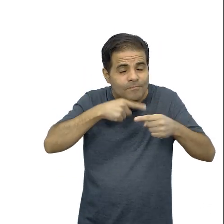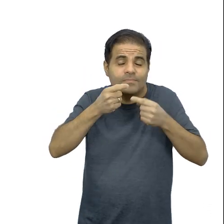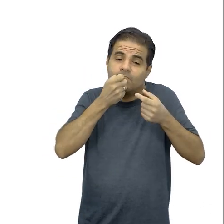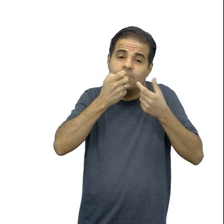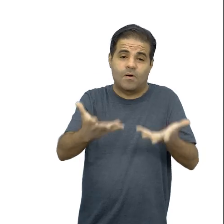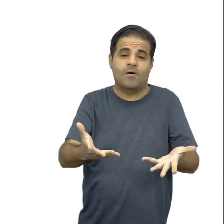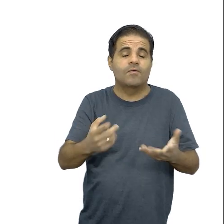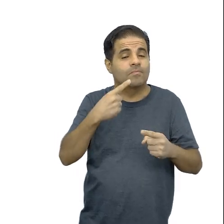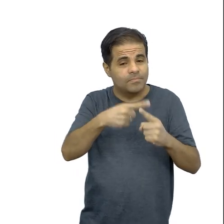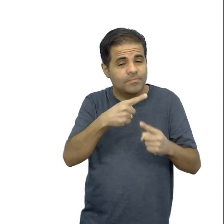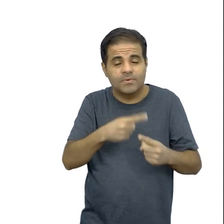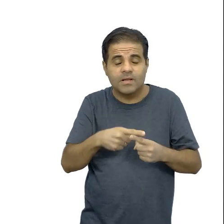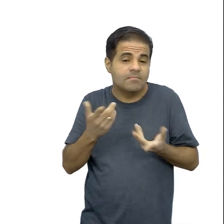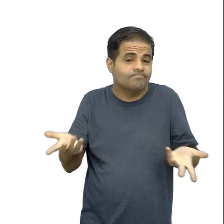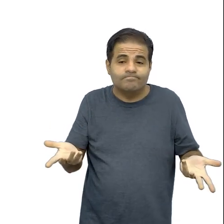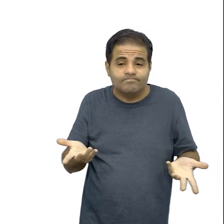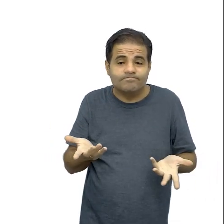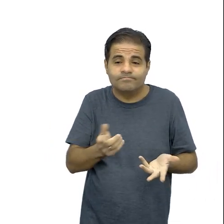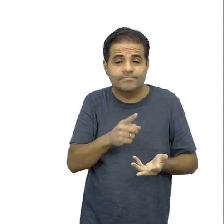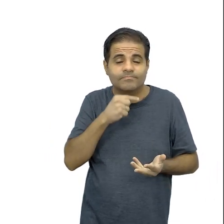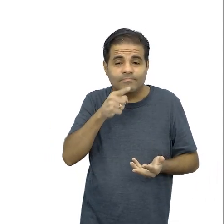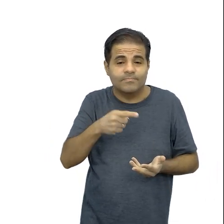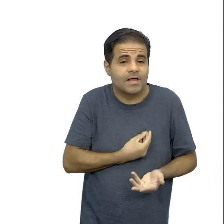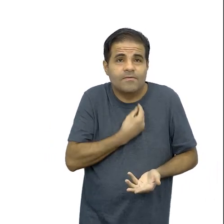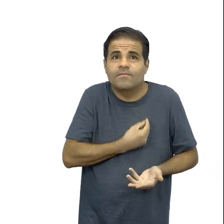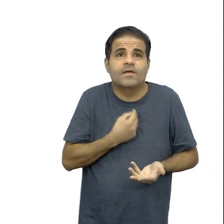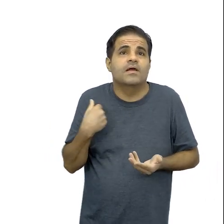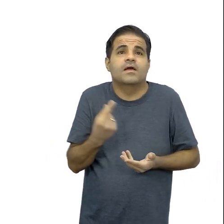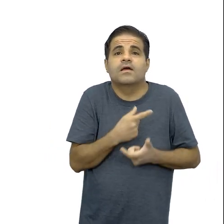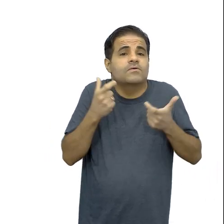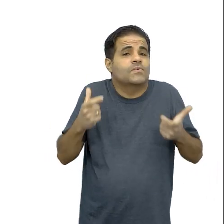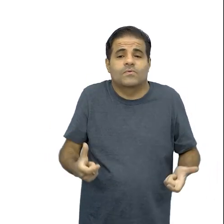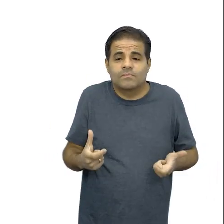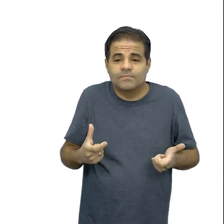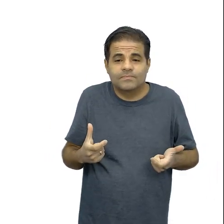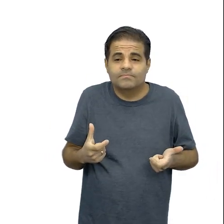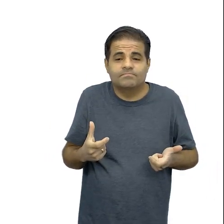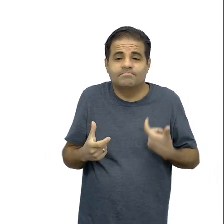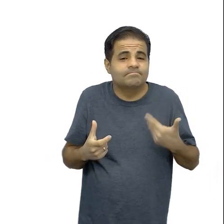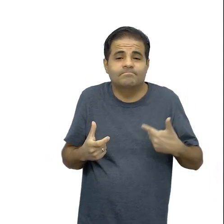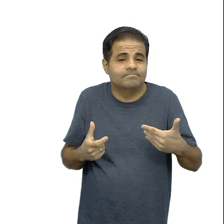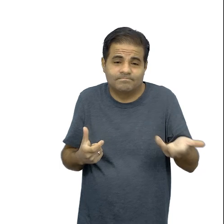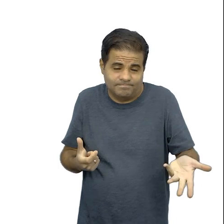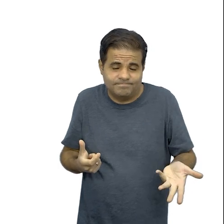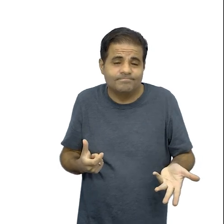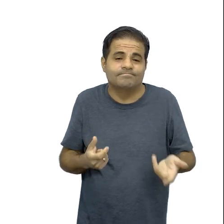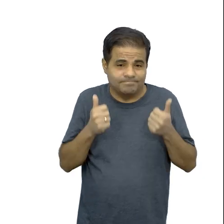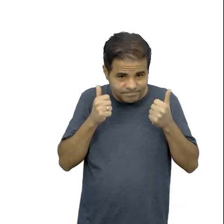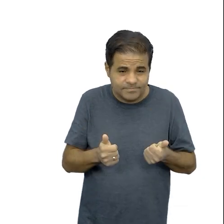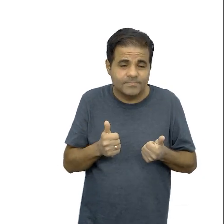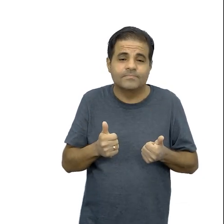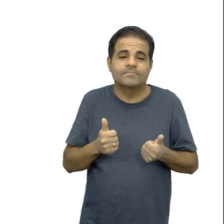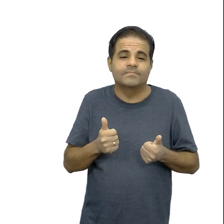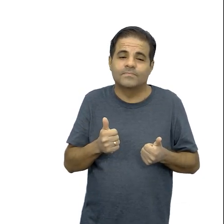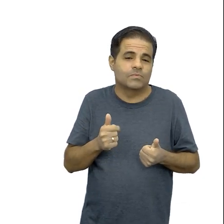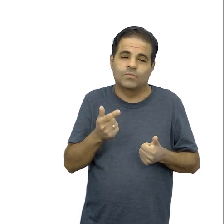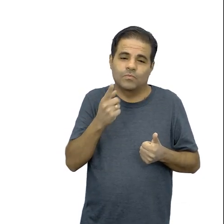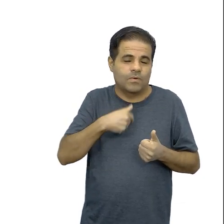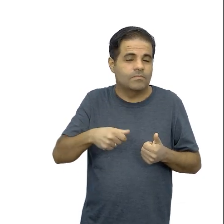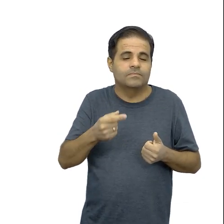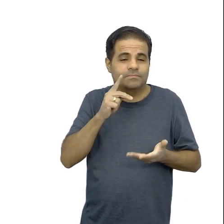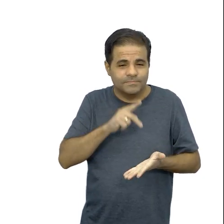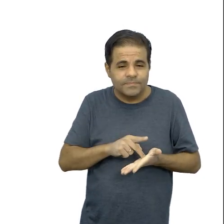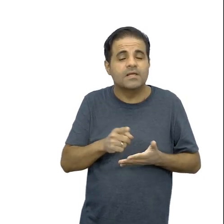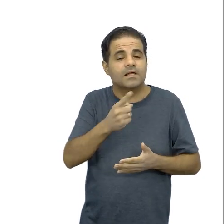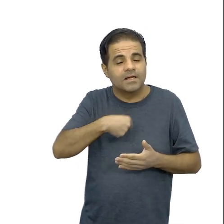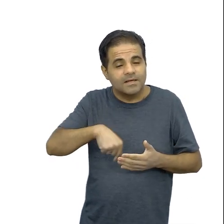Senão, nós estaríamos vivendo num mundo onde todo mundo saberia de tudo. E não é o mundo que a gente vive.